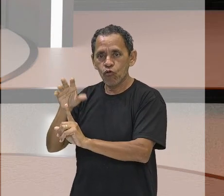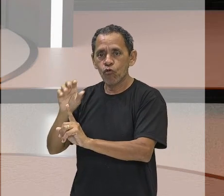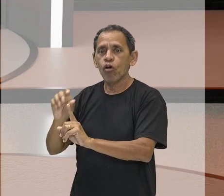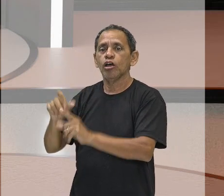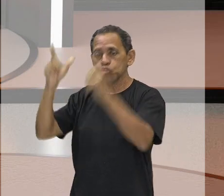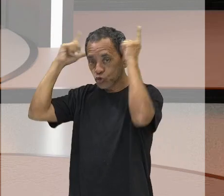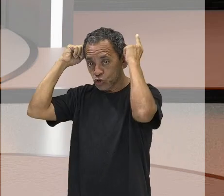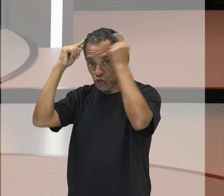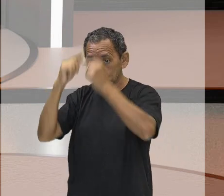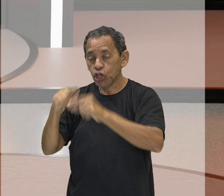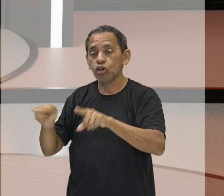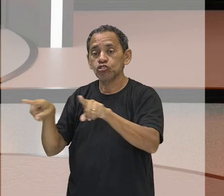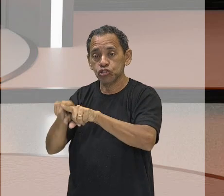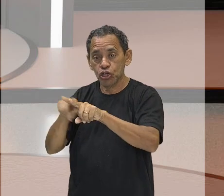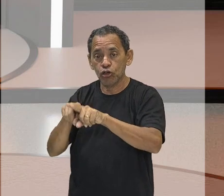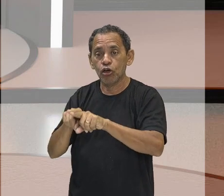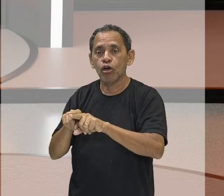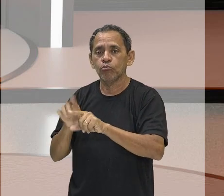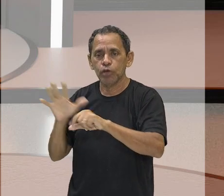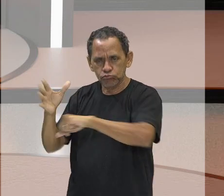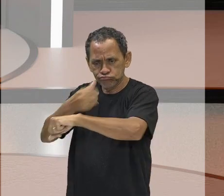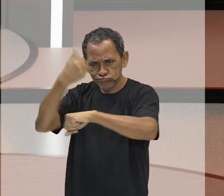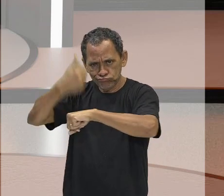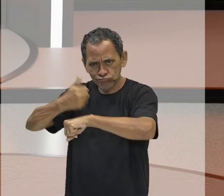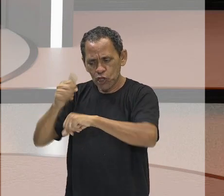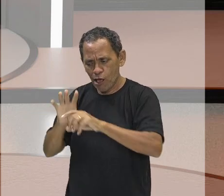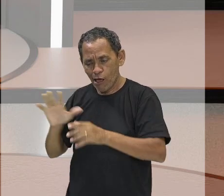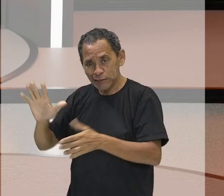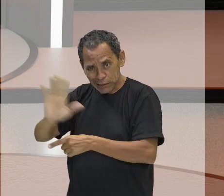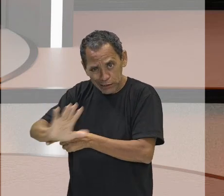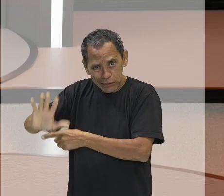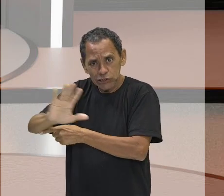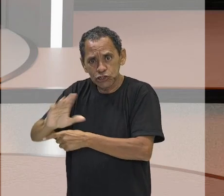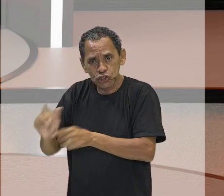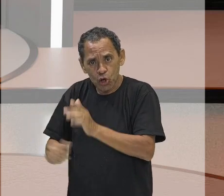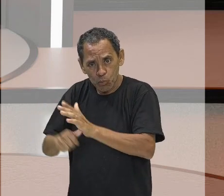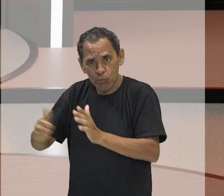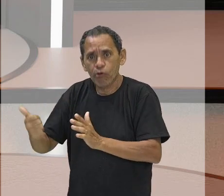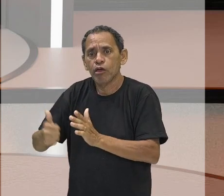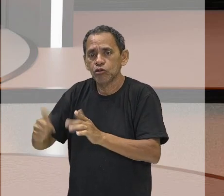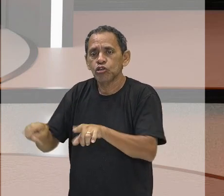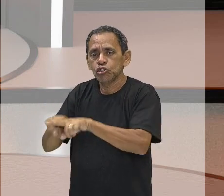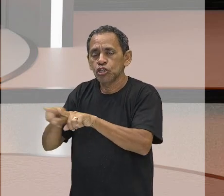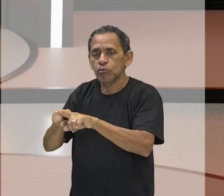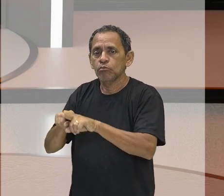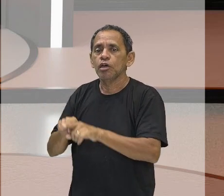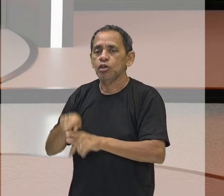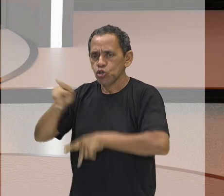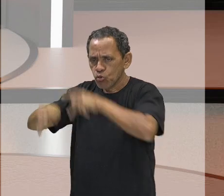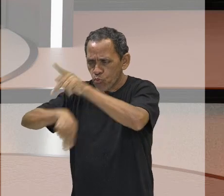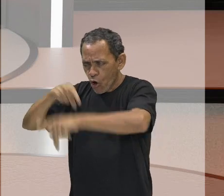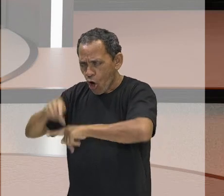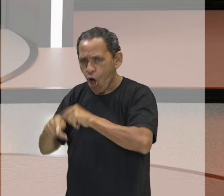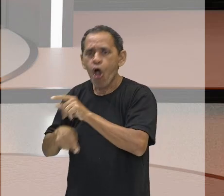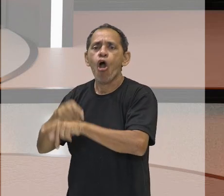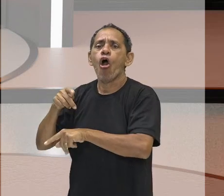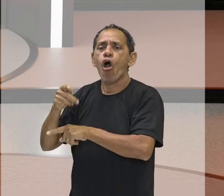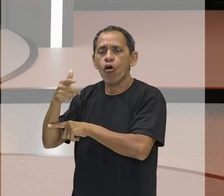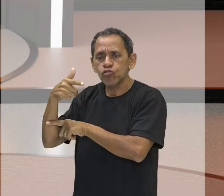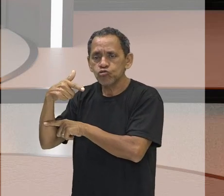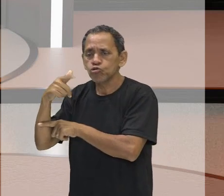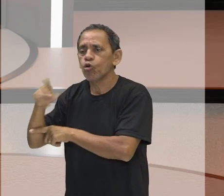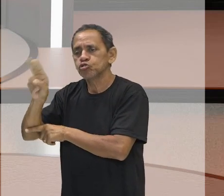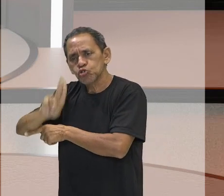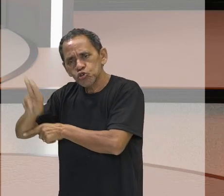pelos gregos, que foi quem colonizou de fato aquela região a priori, como também por outros povos que usavam as rotas